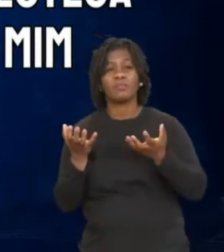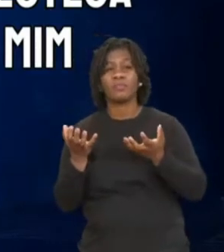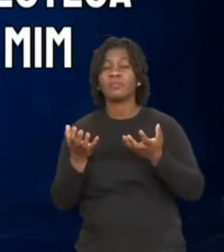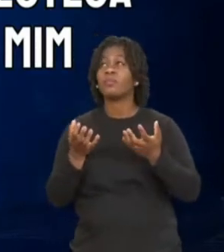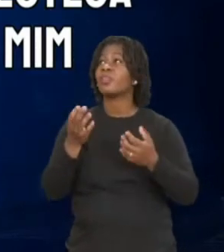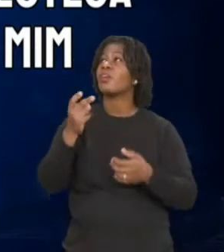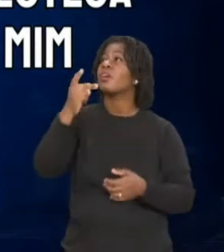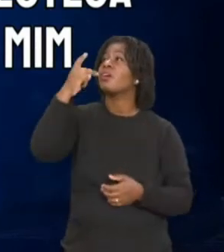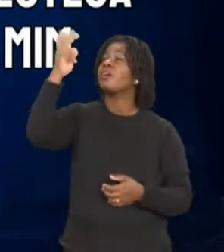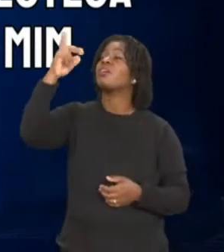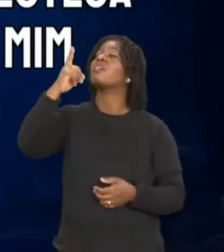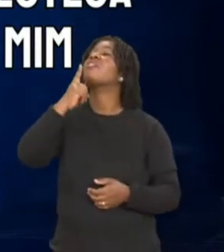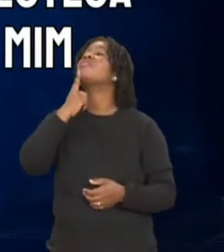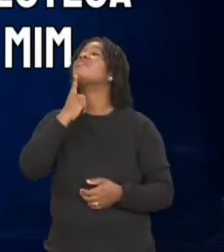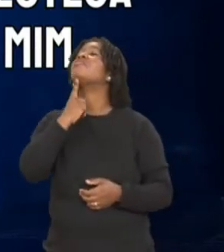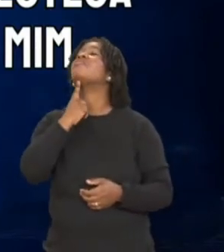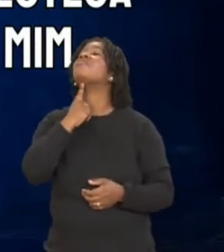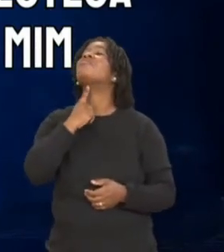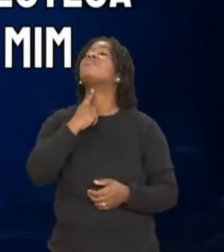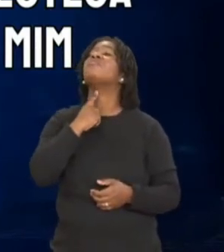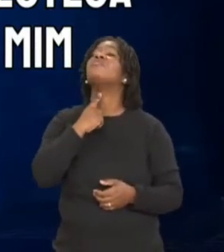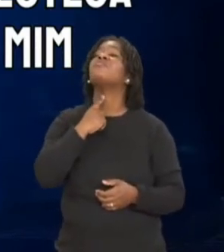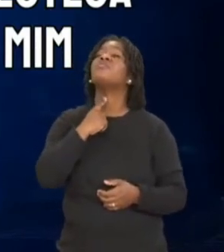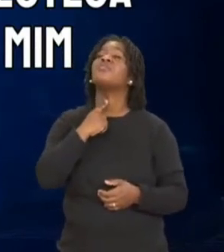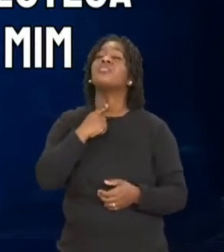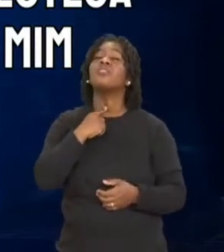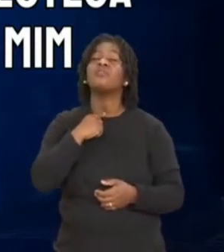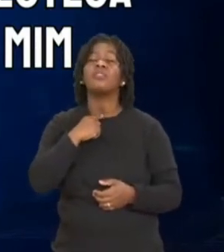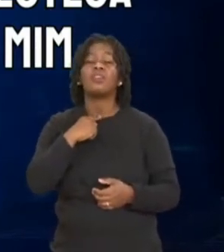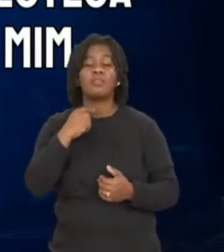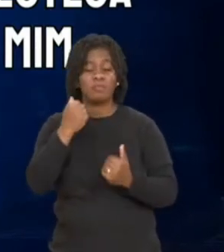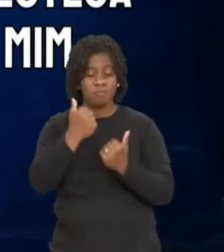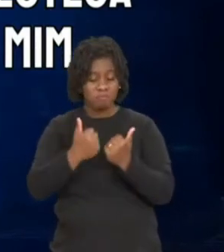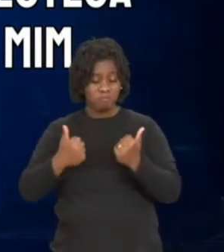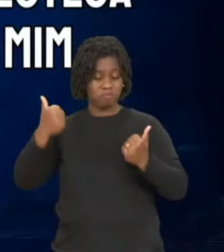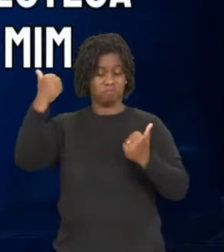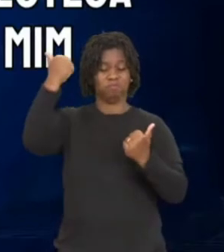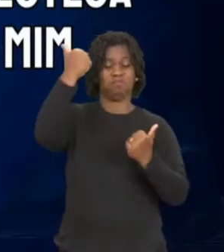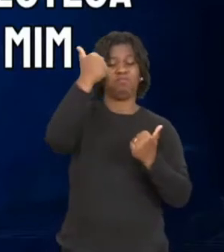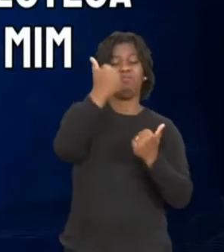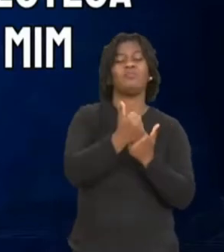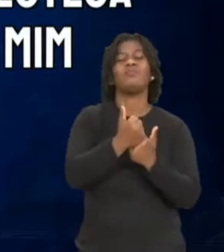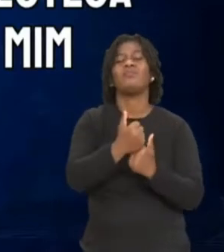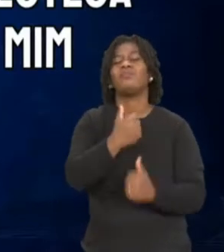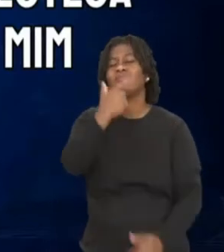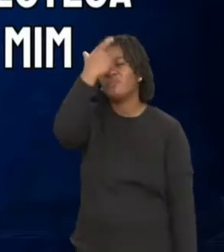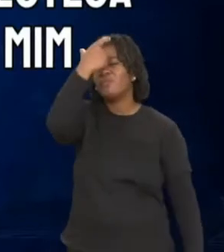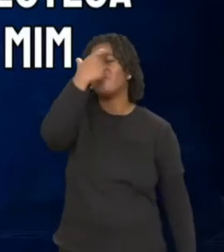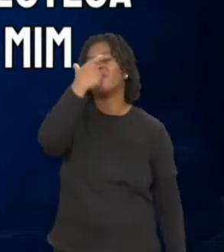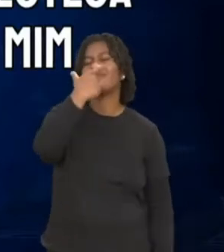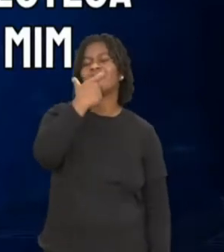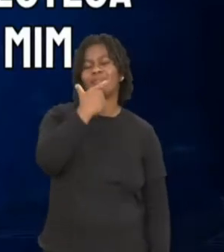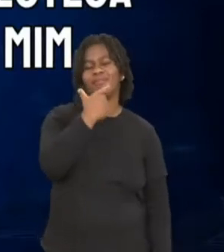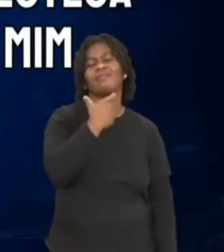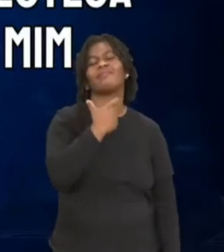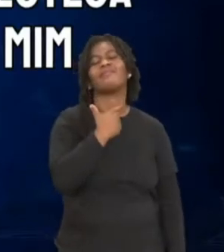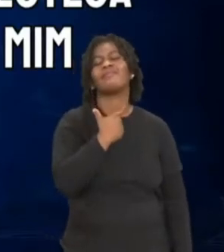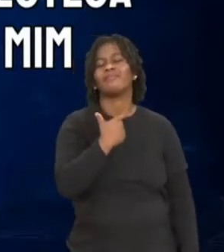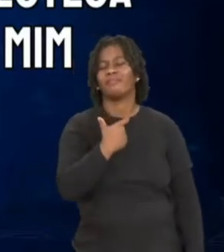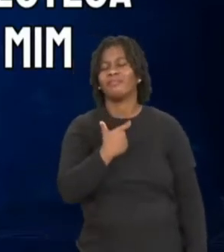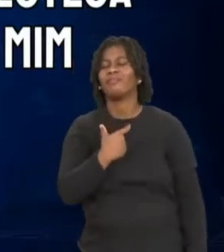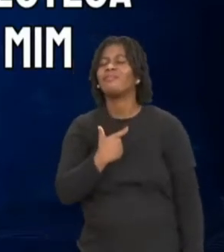que a tua vontade prevaleça em mim. E que a tua vontade prevaleça em mim.